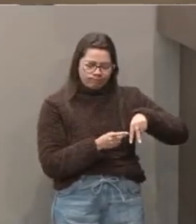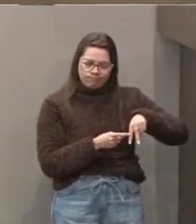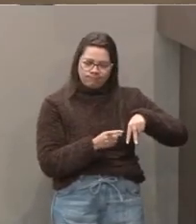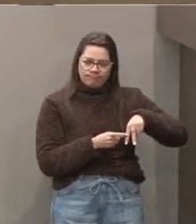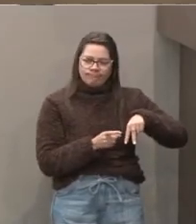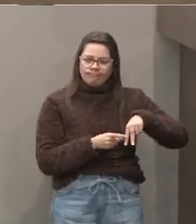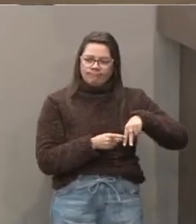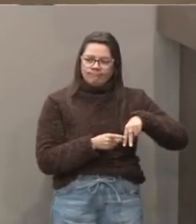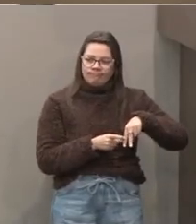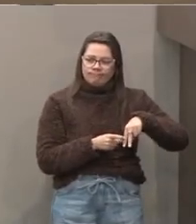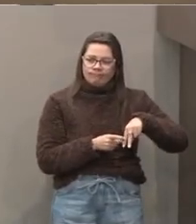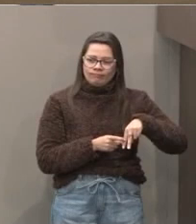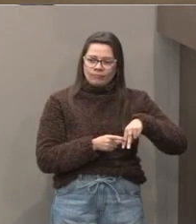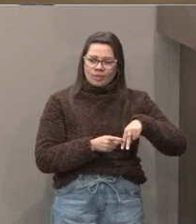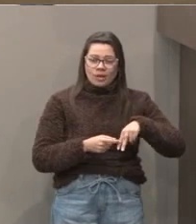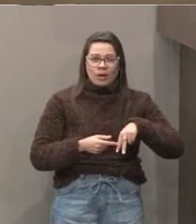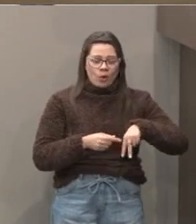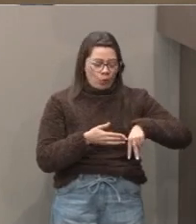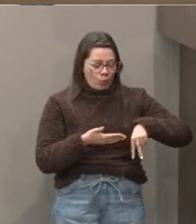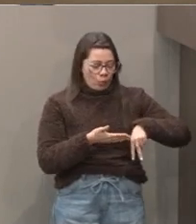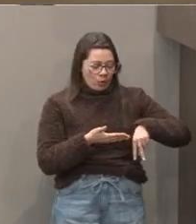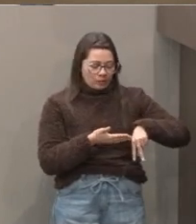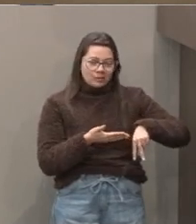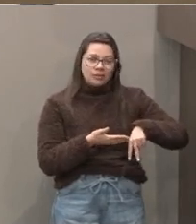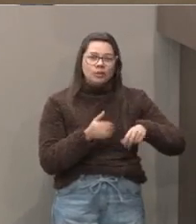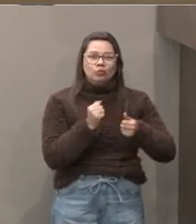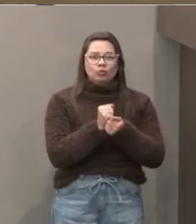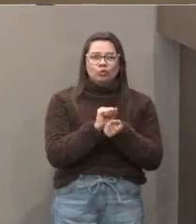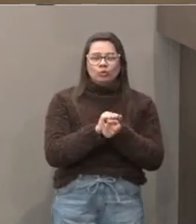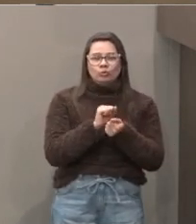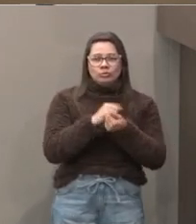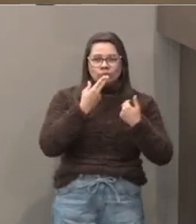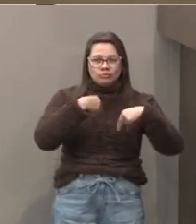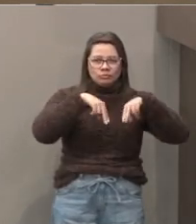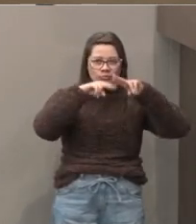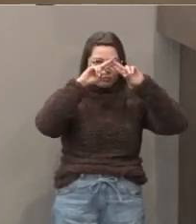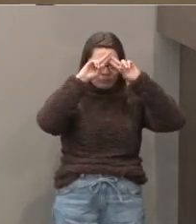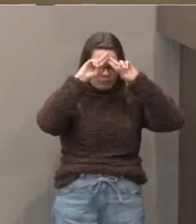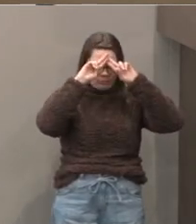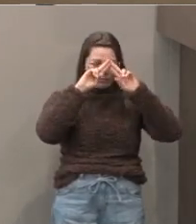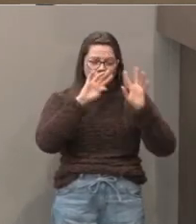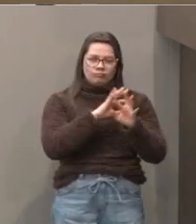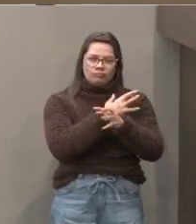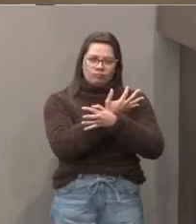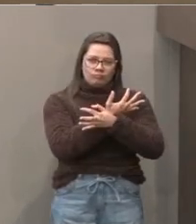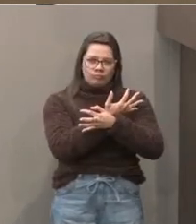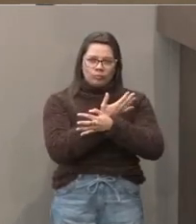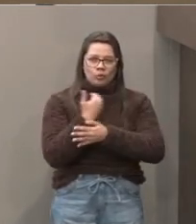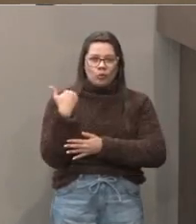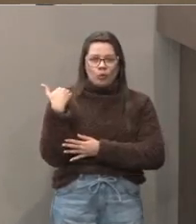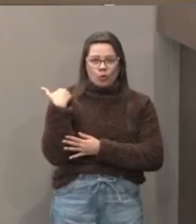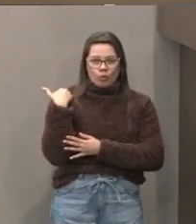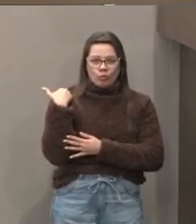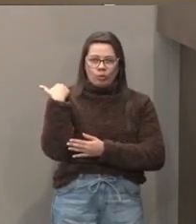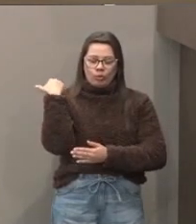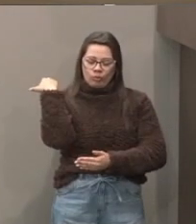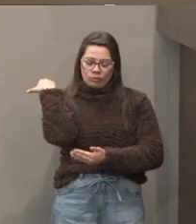joelho, quadril, junto com trauma ortopédico, ombro e cotovelo.